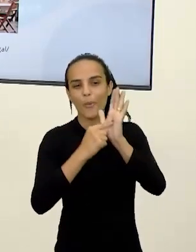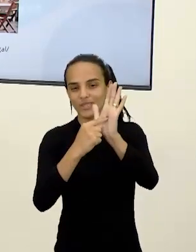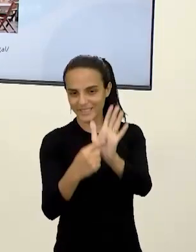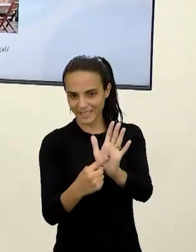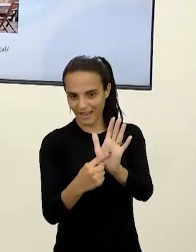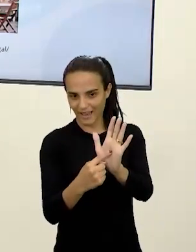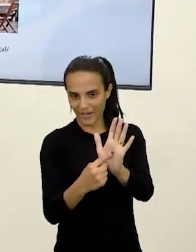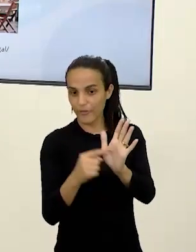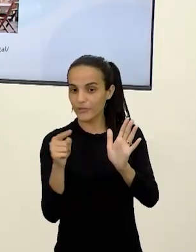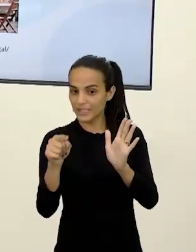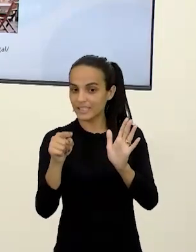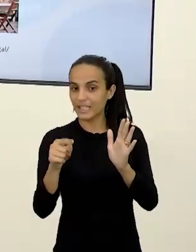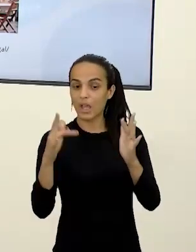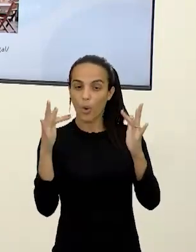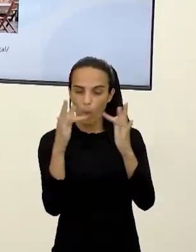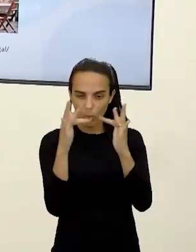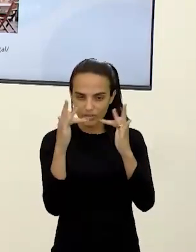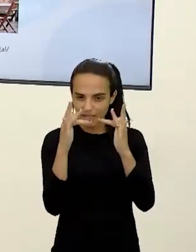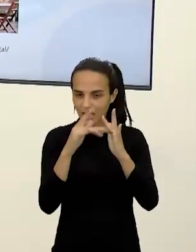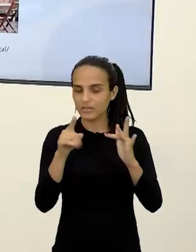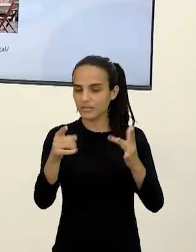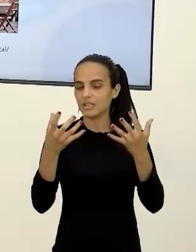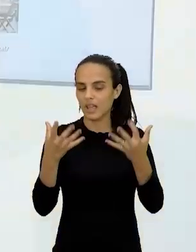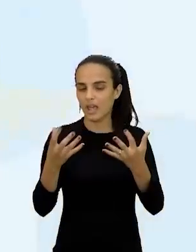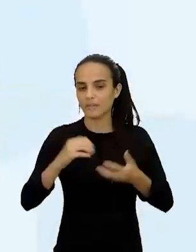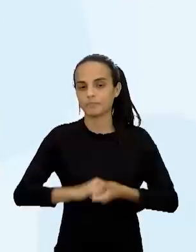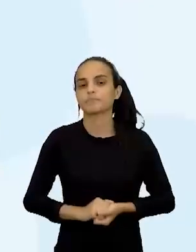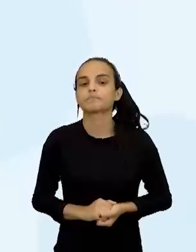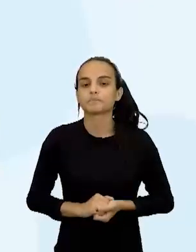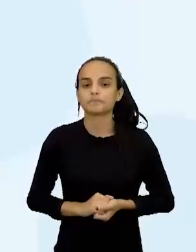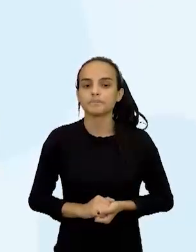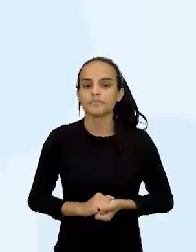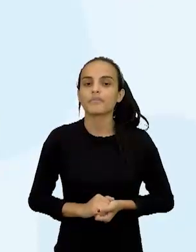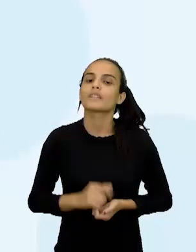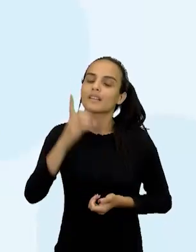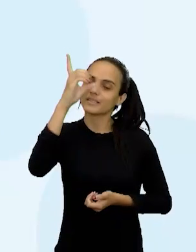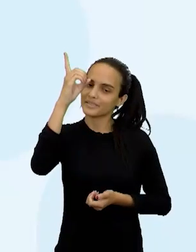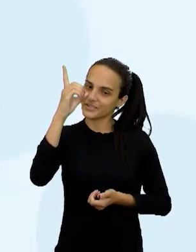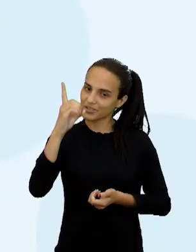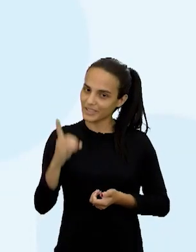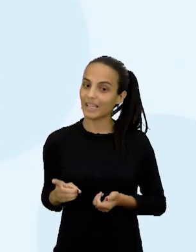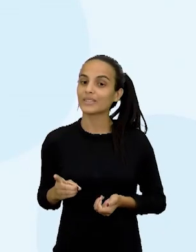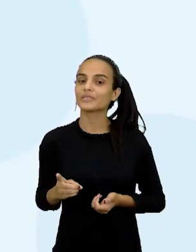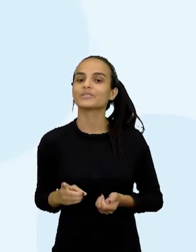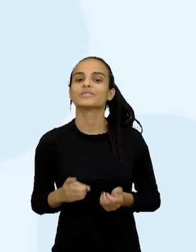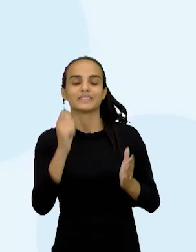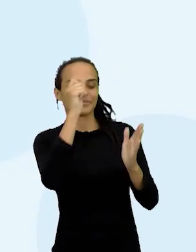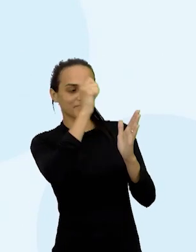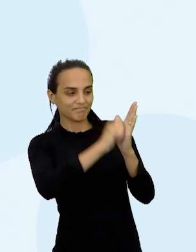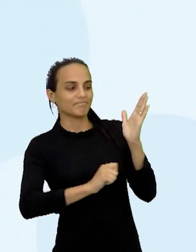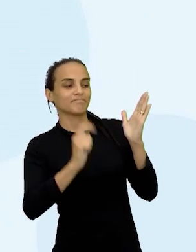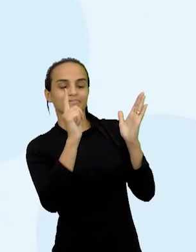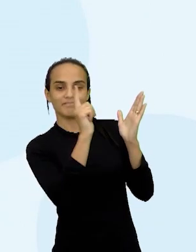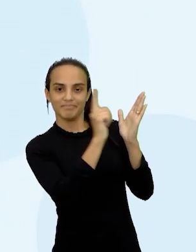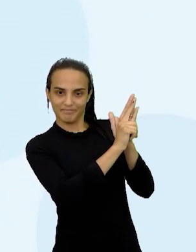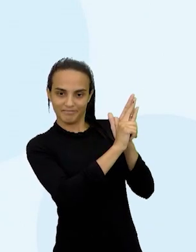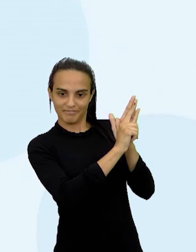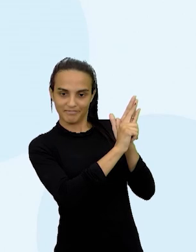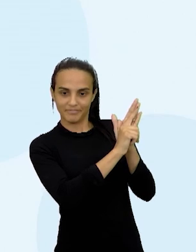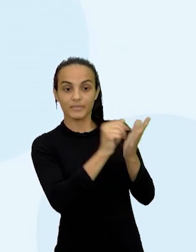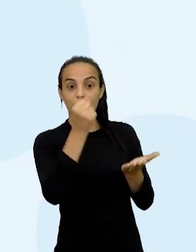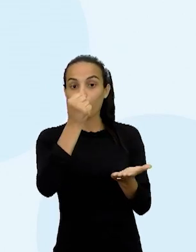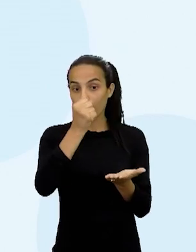pessoas. Elas vão ter contato com isso. E aí é que a gente entra nos direitos autorais, tá? Então, quando a gente fala de